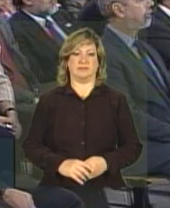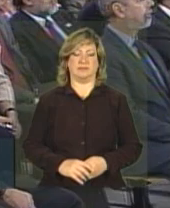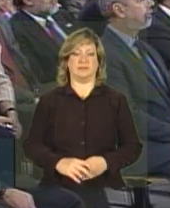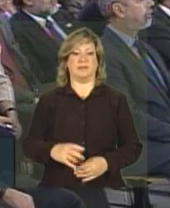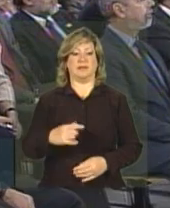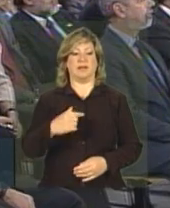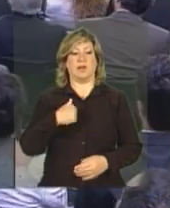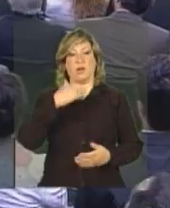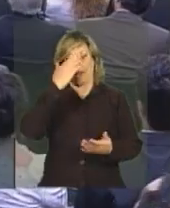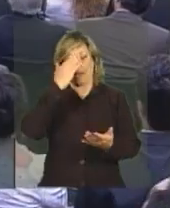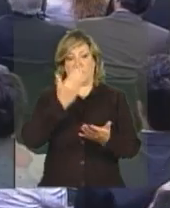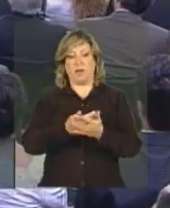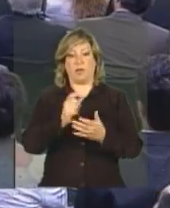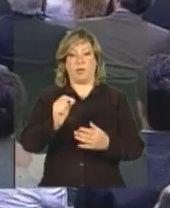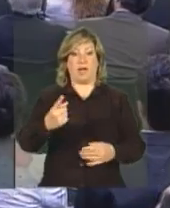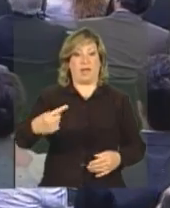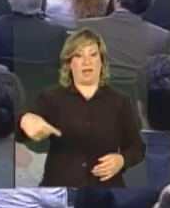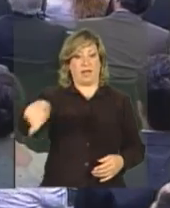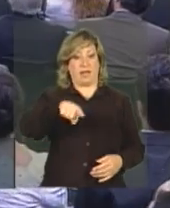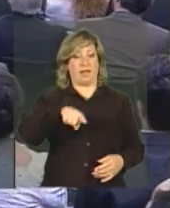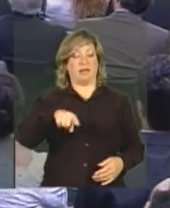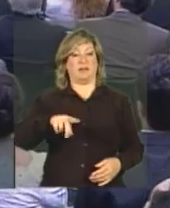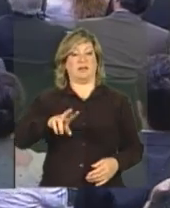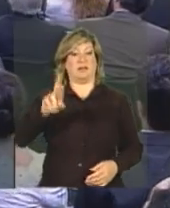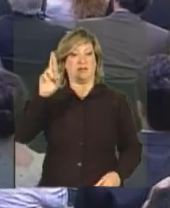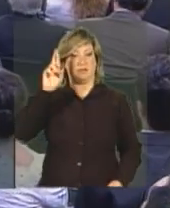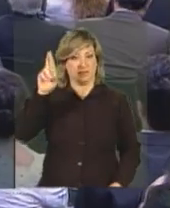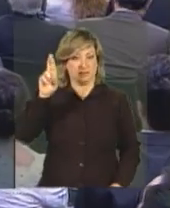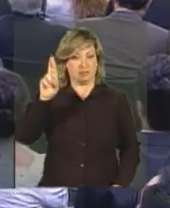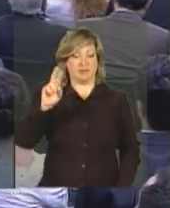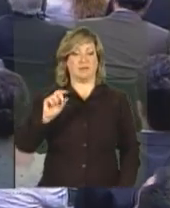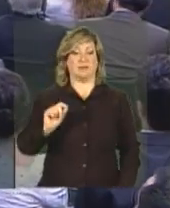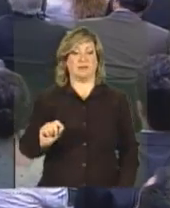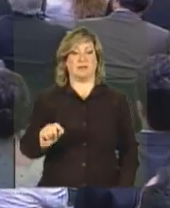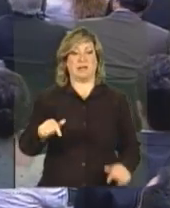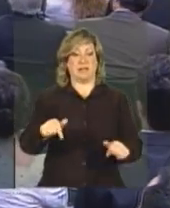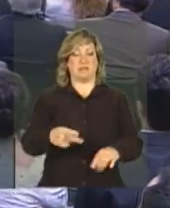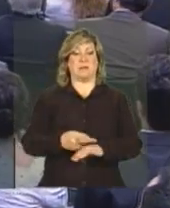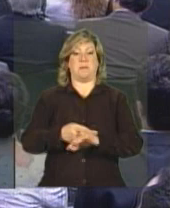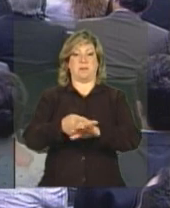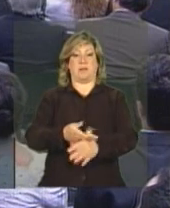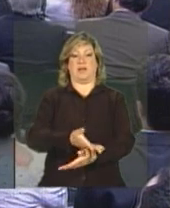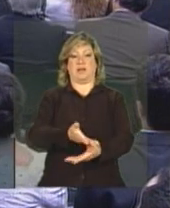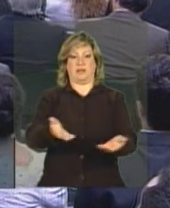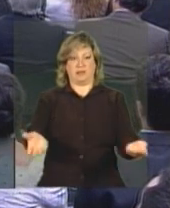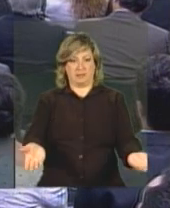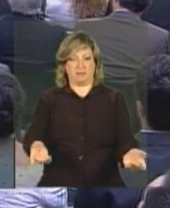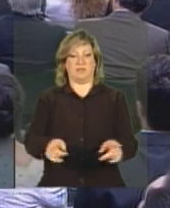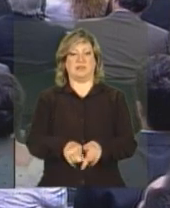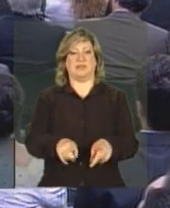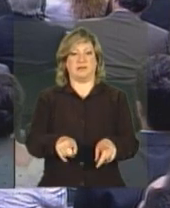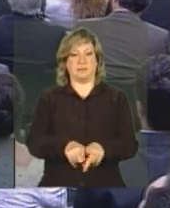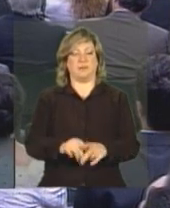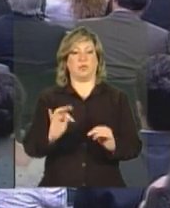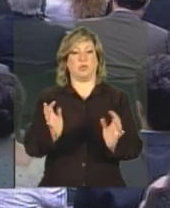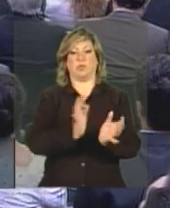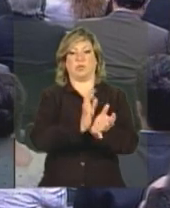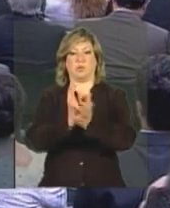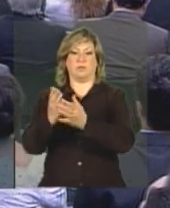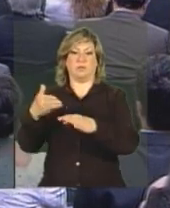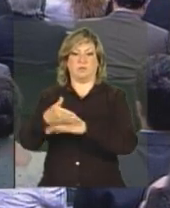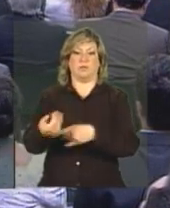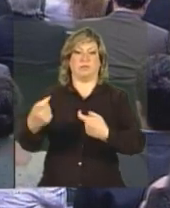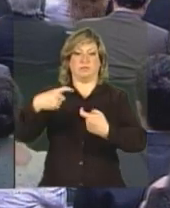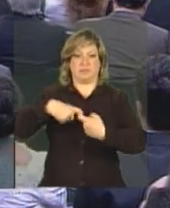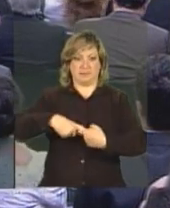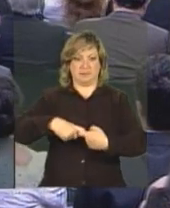eu acredito, aqueles que são grandes responsáveis por esse prêmio, além das instituições